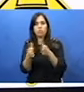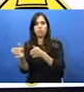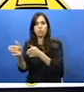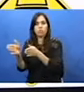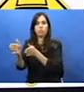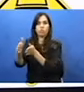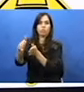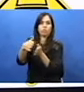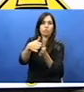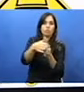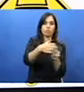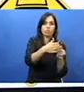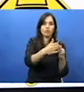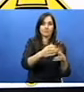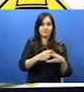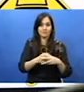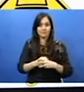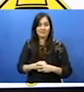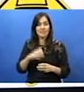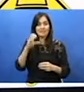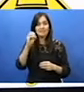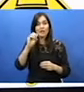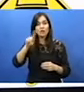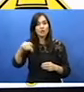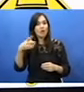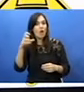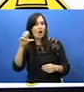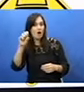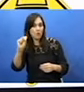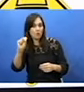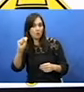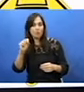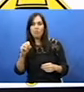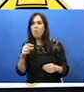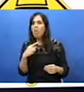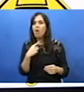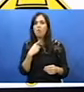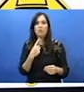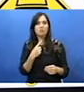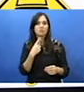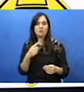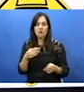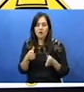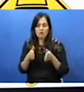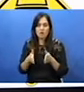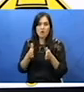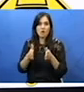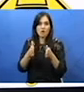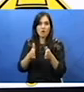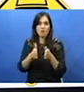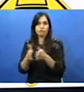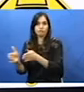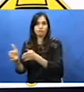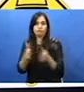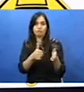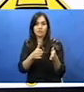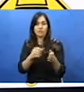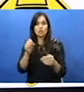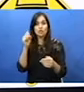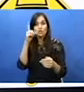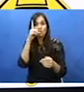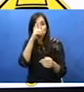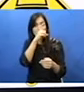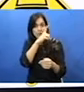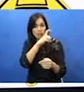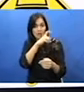a estabilidade. 0,8, você já não consegue se manter na faixa permitida e tem dificuldades em trocar as marchas do